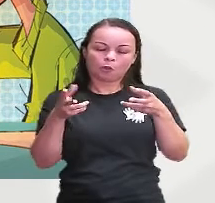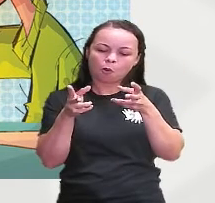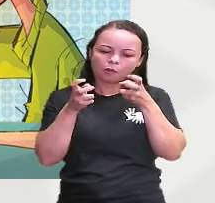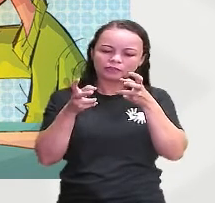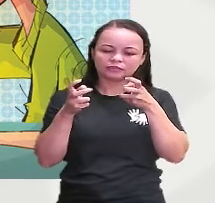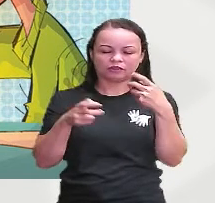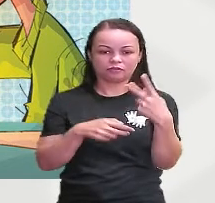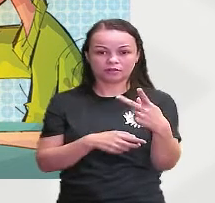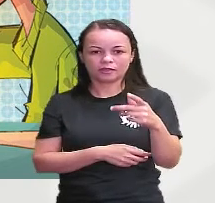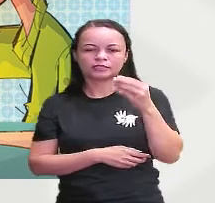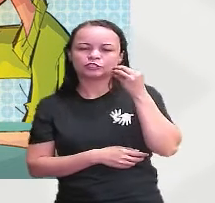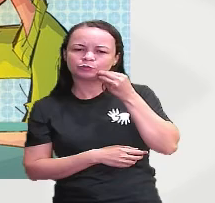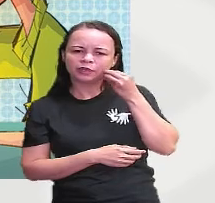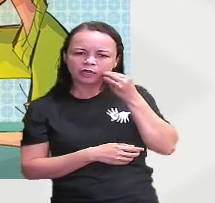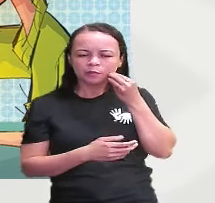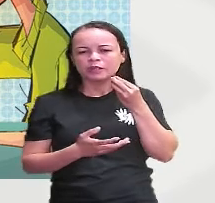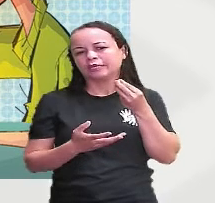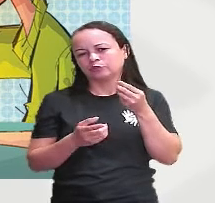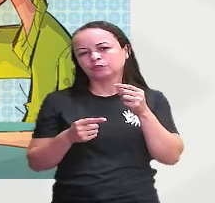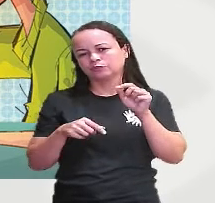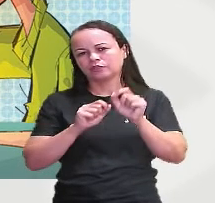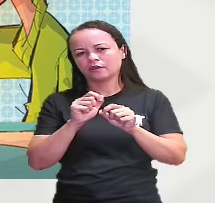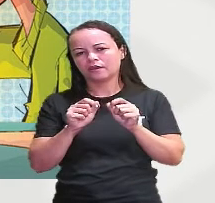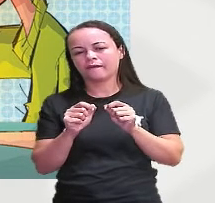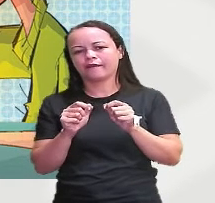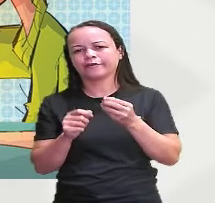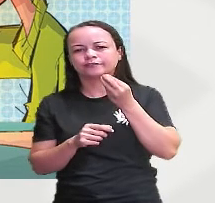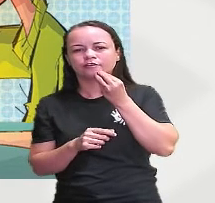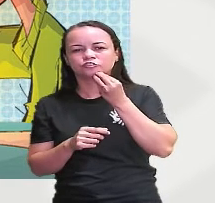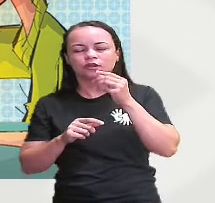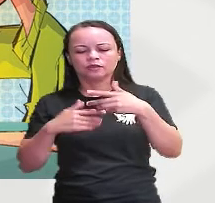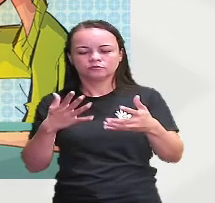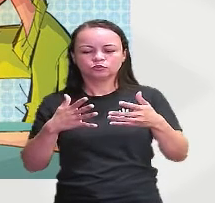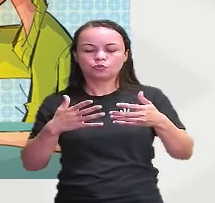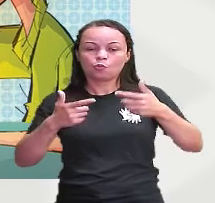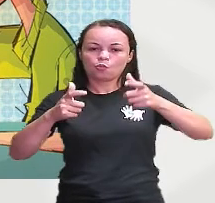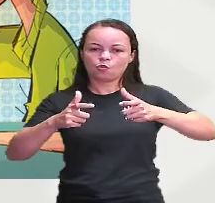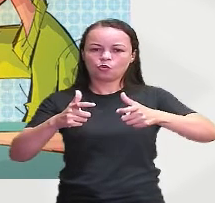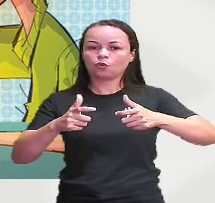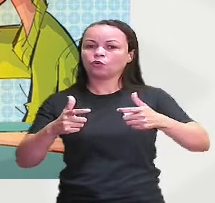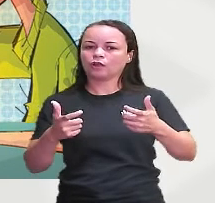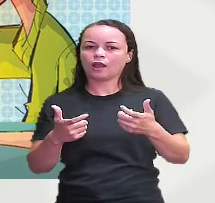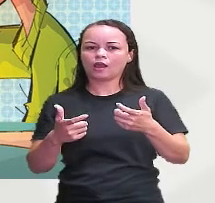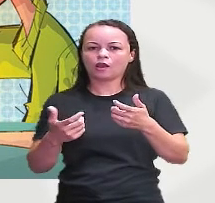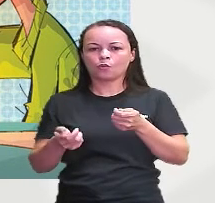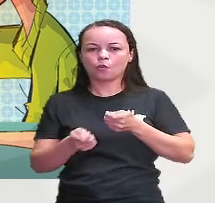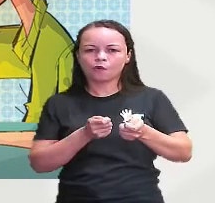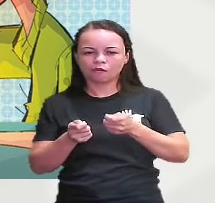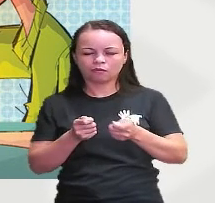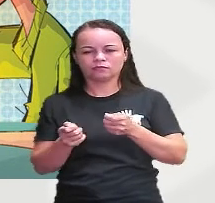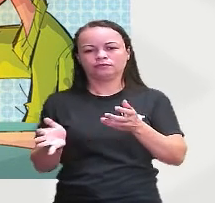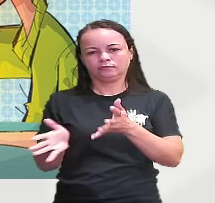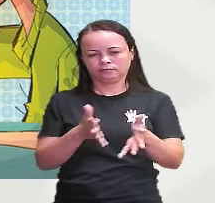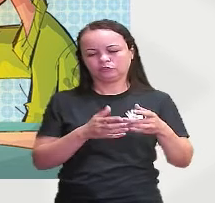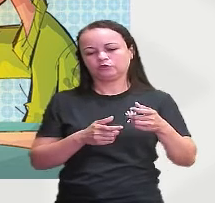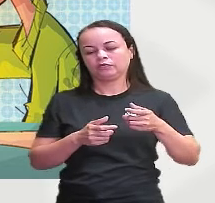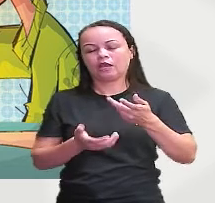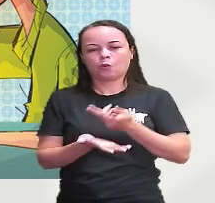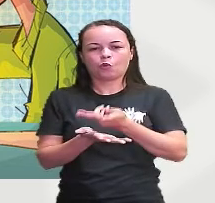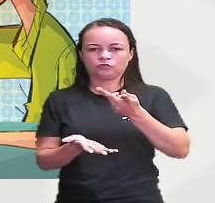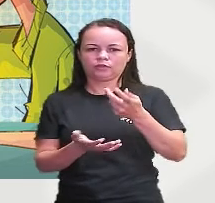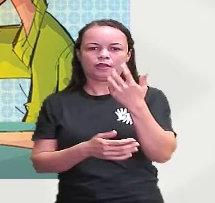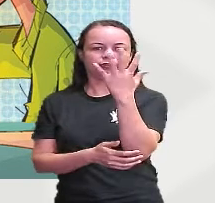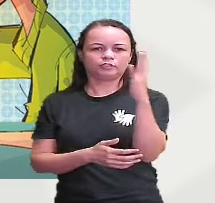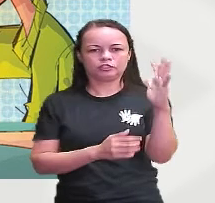que um experimento nada mais é do que a gente testar num ambiente controlado aquilo que acontece no nosso